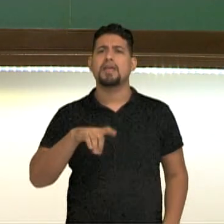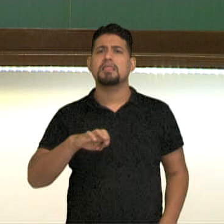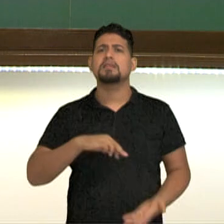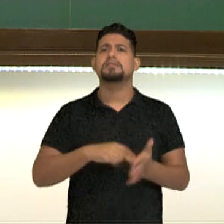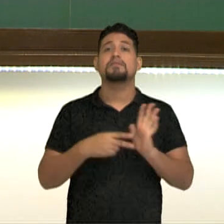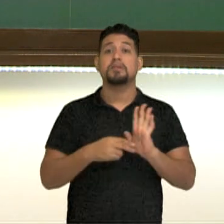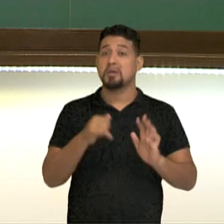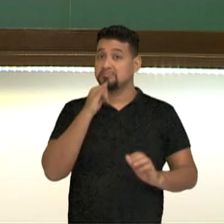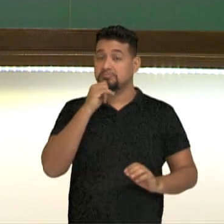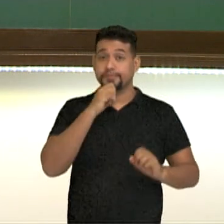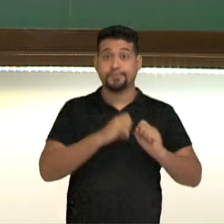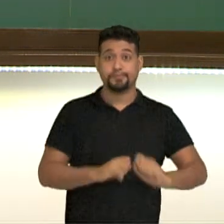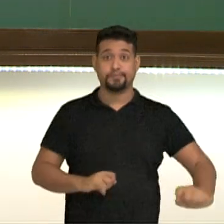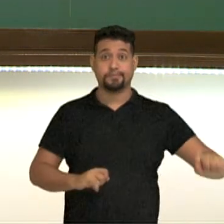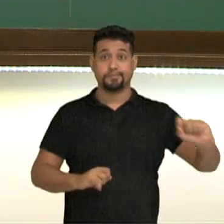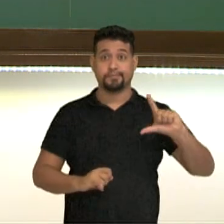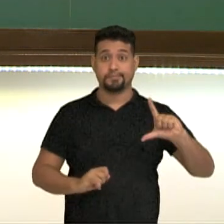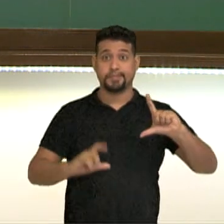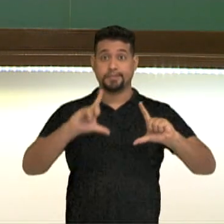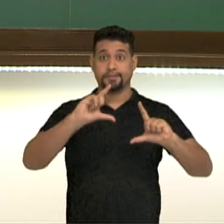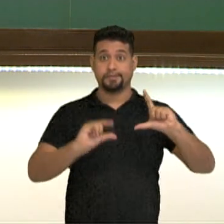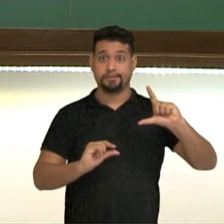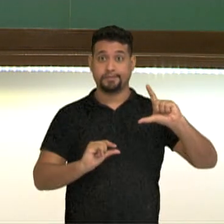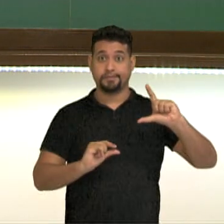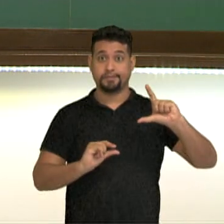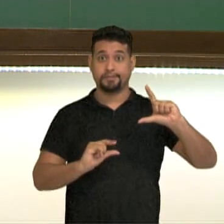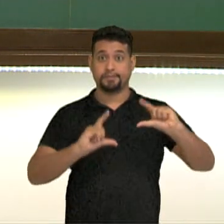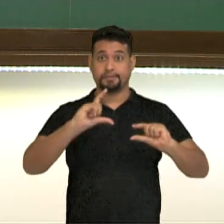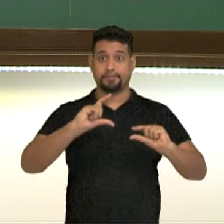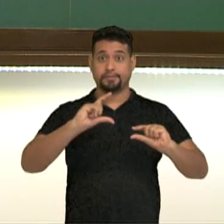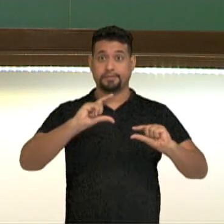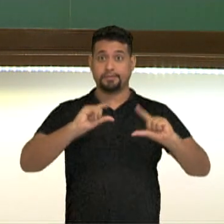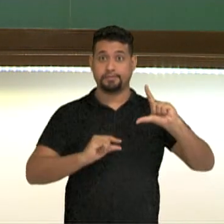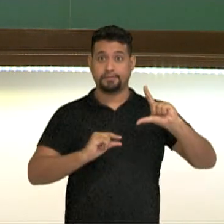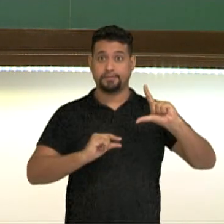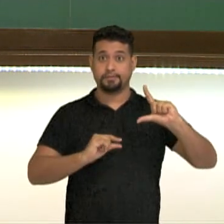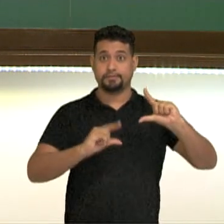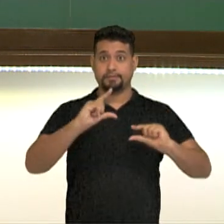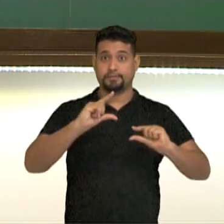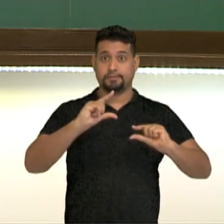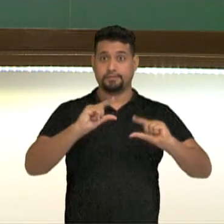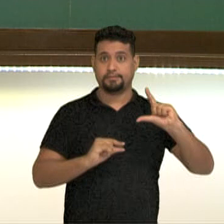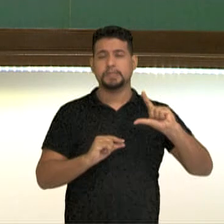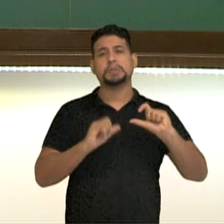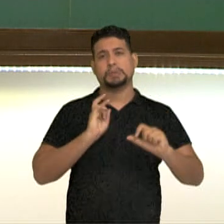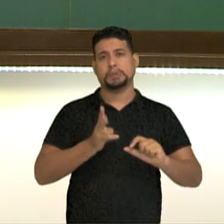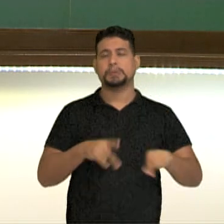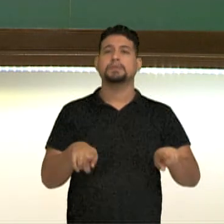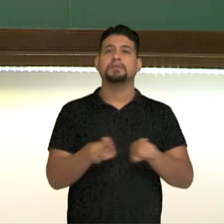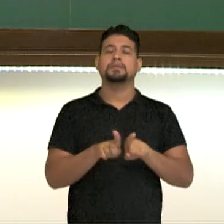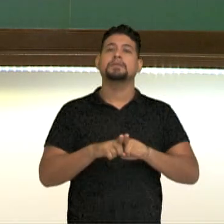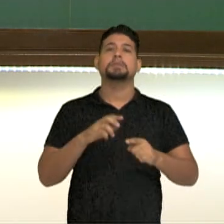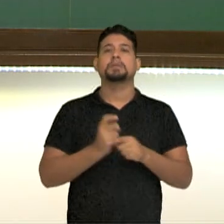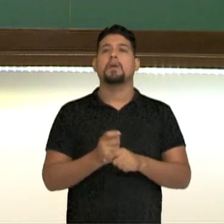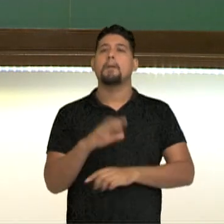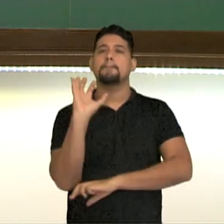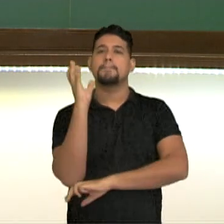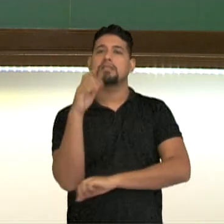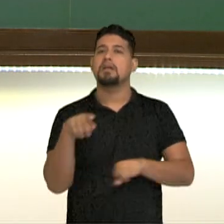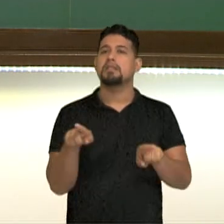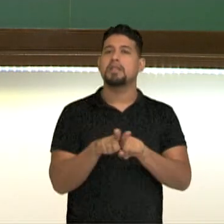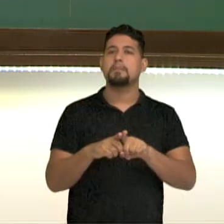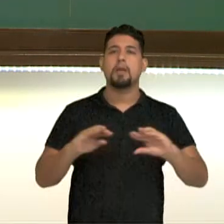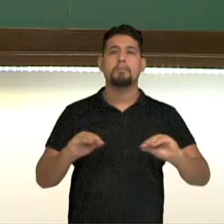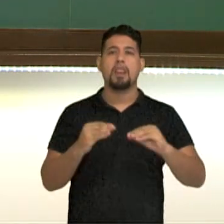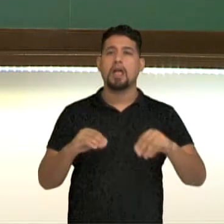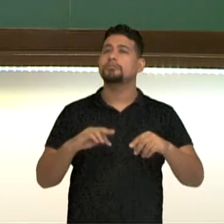o outro é pequeno. Pessoal, lembre-se na madeira, lembre-se no plástico. Pessoal, que são madeira seca, eles são